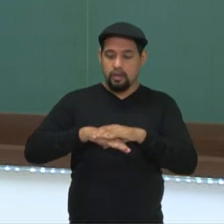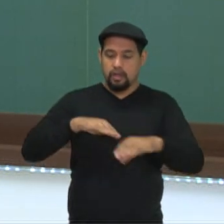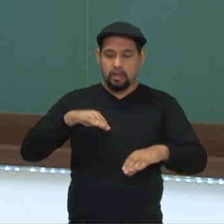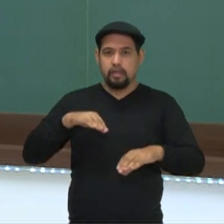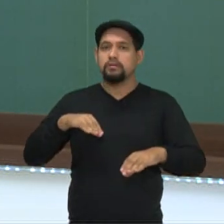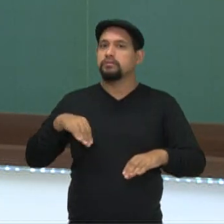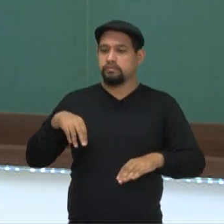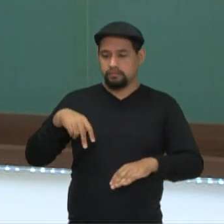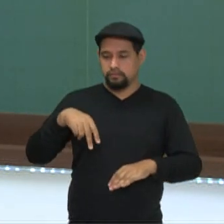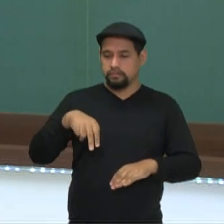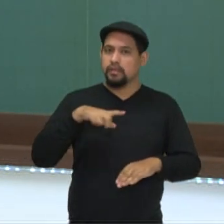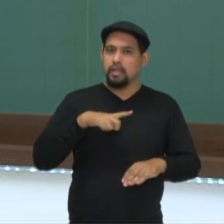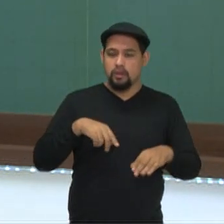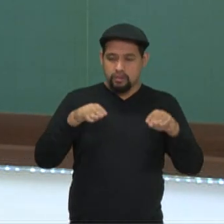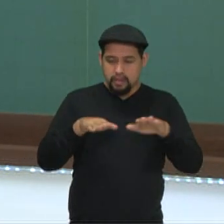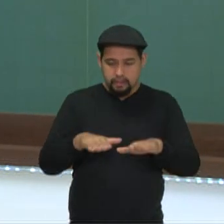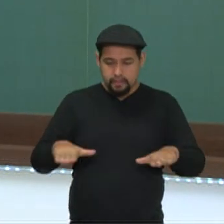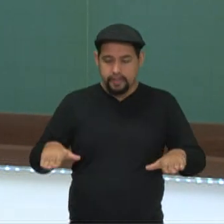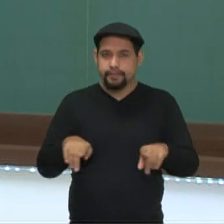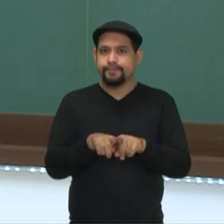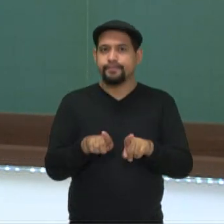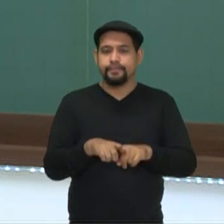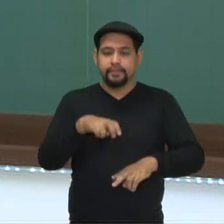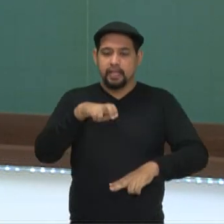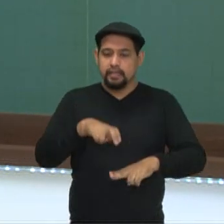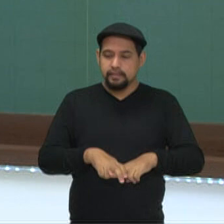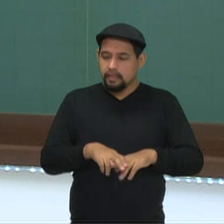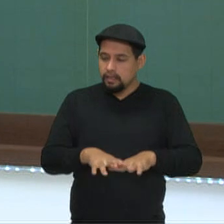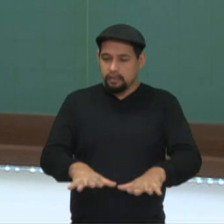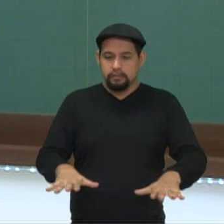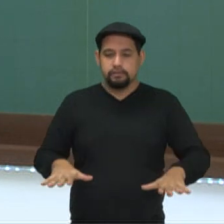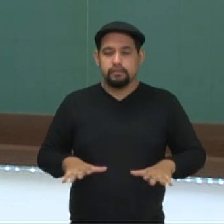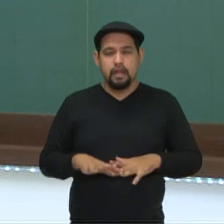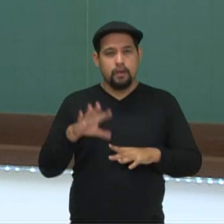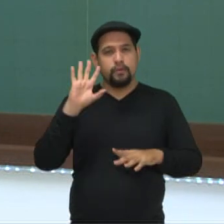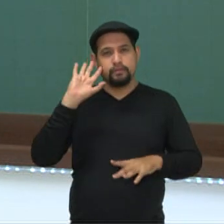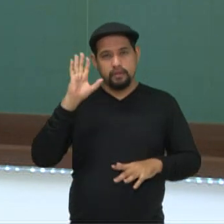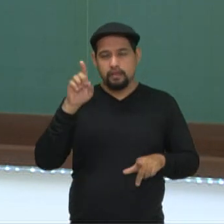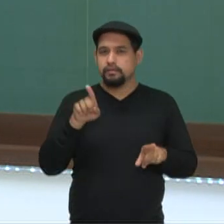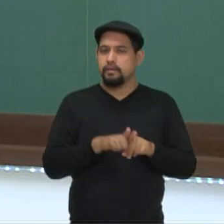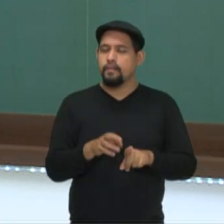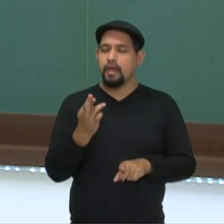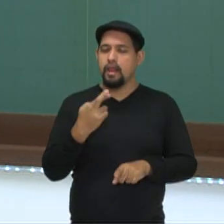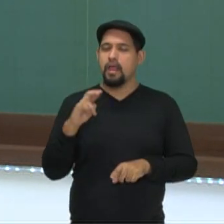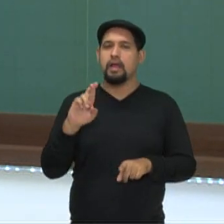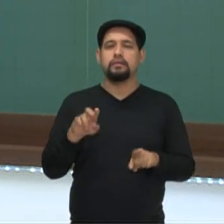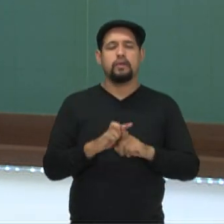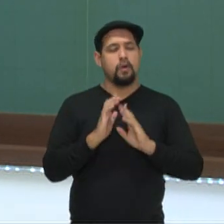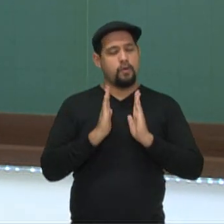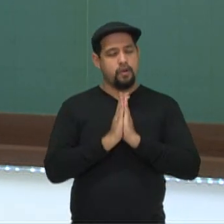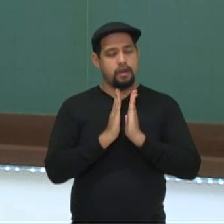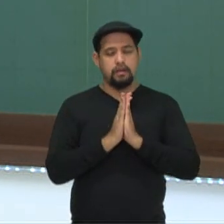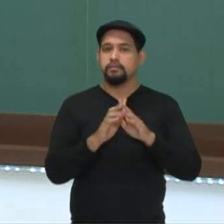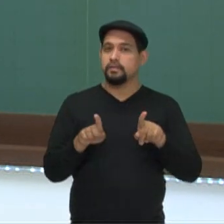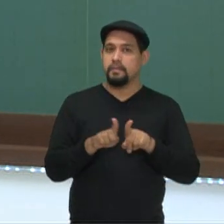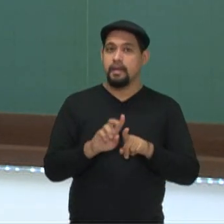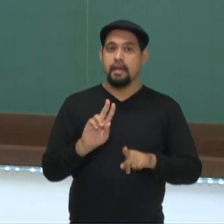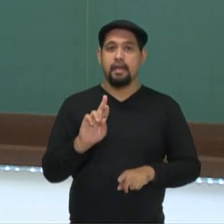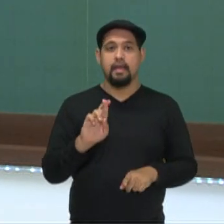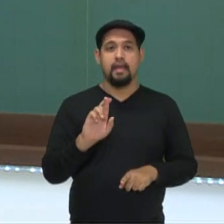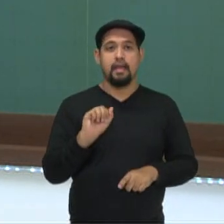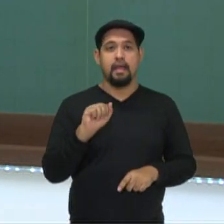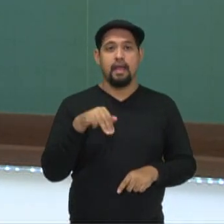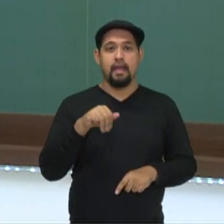entram descalço, lá tem os tapetes persa. Senta-se no chão e lá acontecem os rituais religiosos, as orações na época do Ramadã, no período